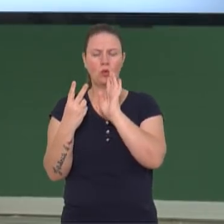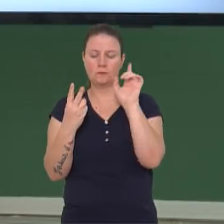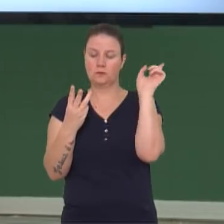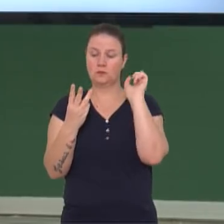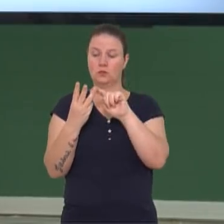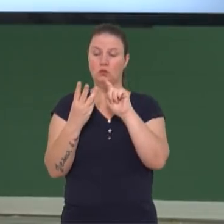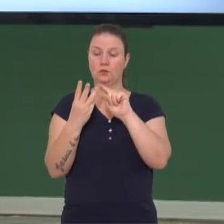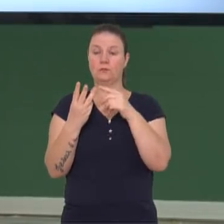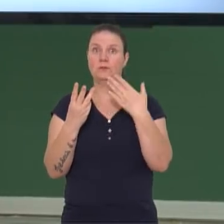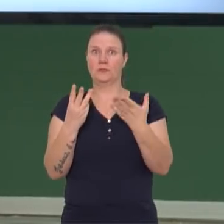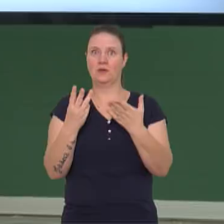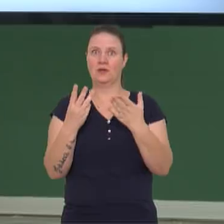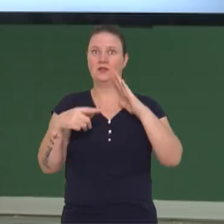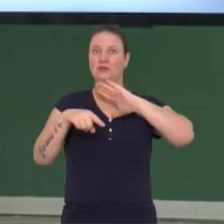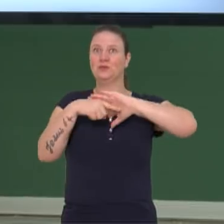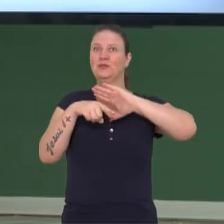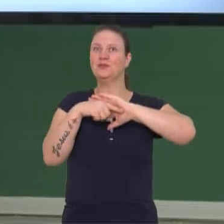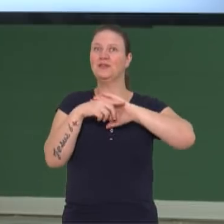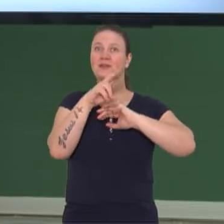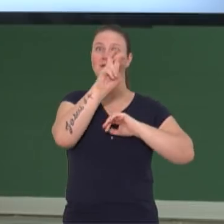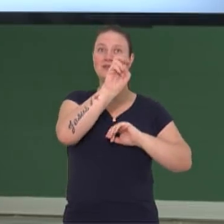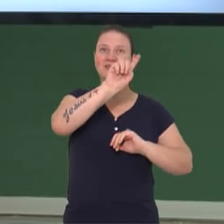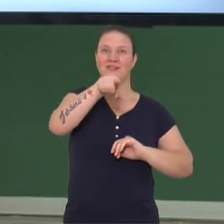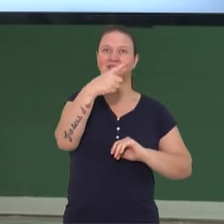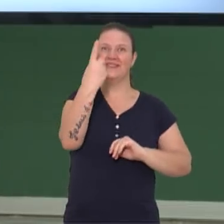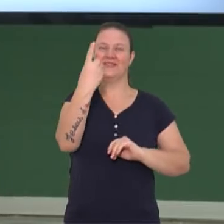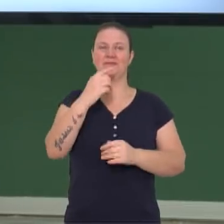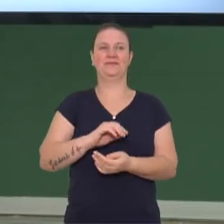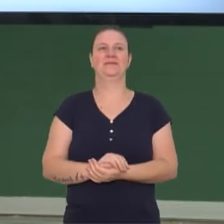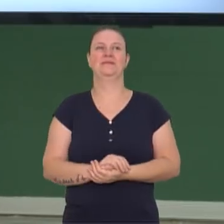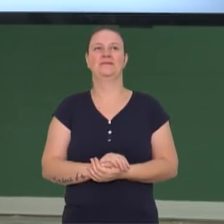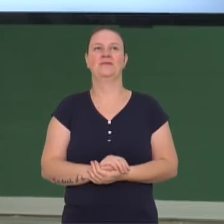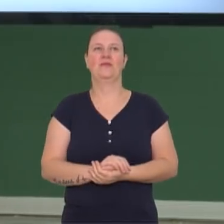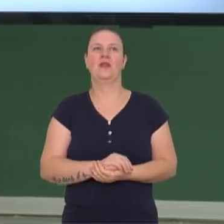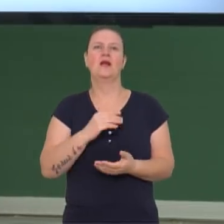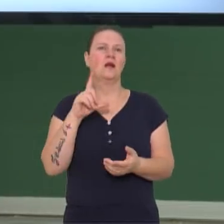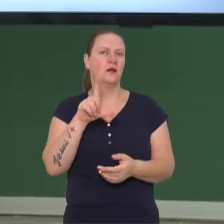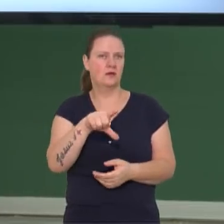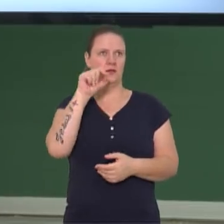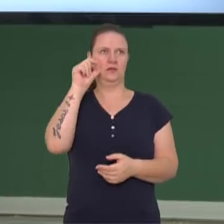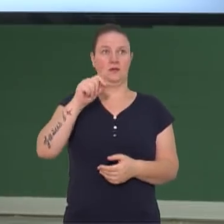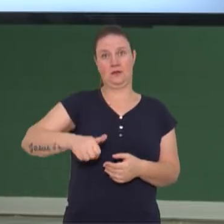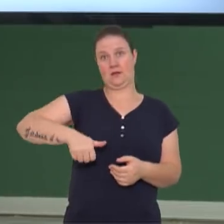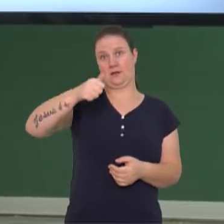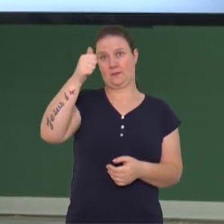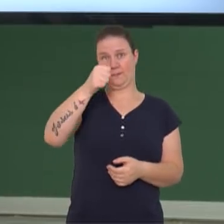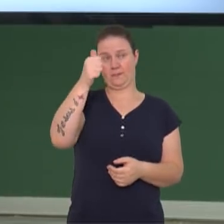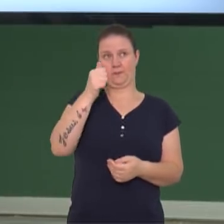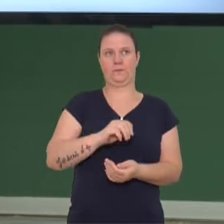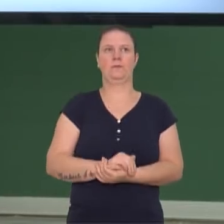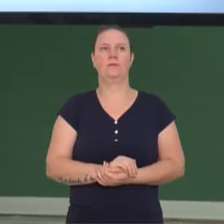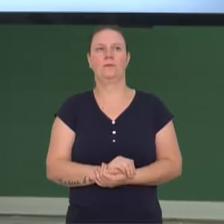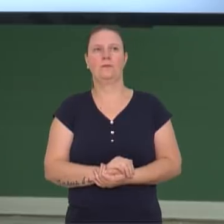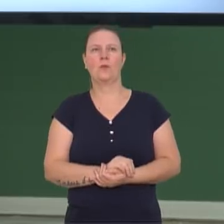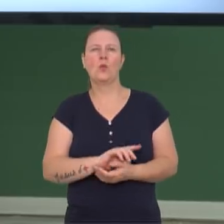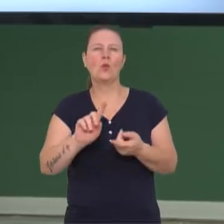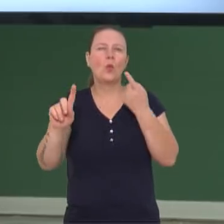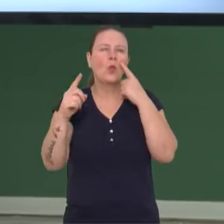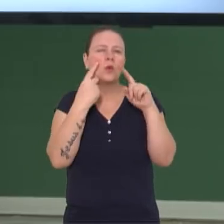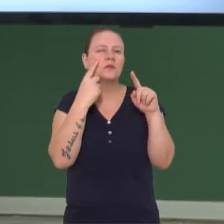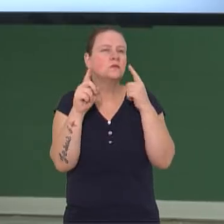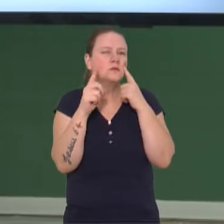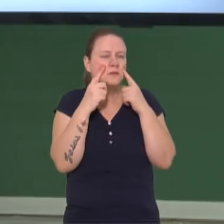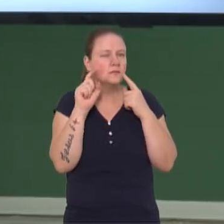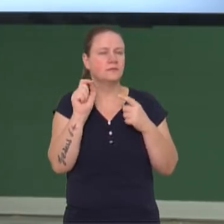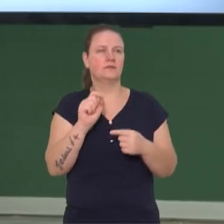5,1. Então, vamos começar aqui. A prof escolheu começar aqui pela letra A. Vou descobrir qual é o valor da